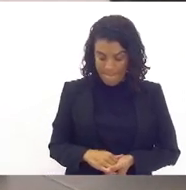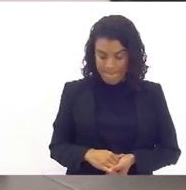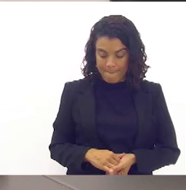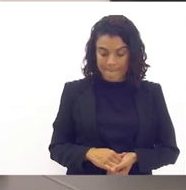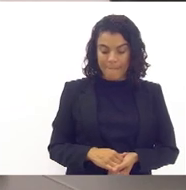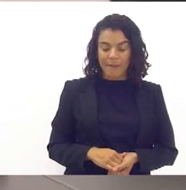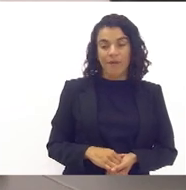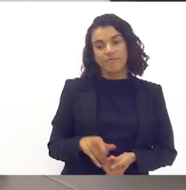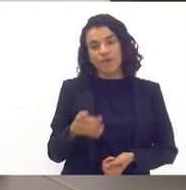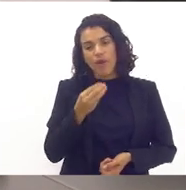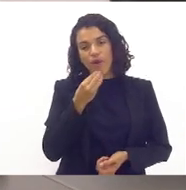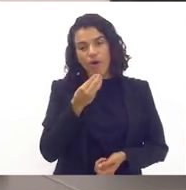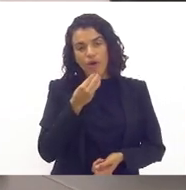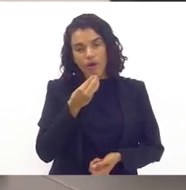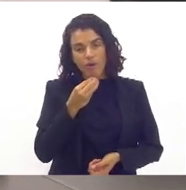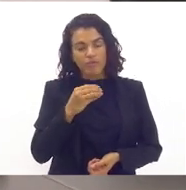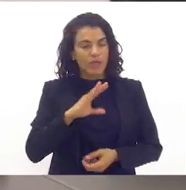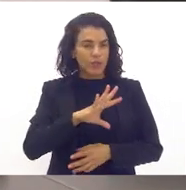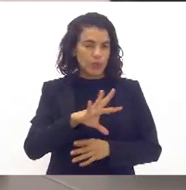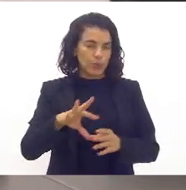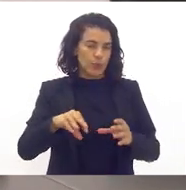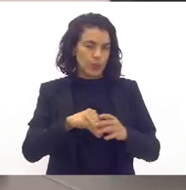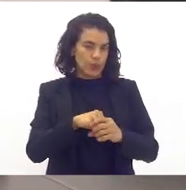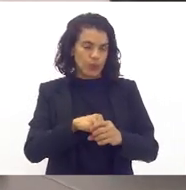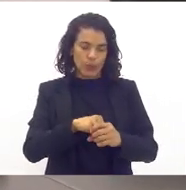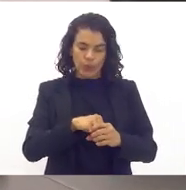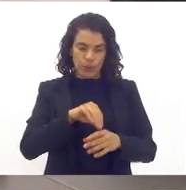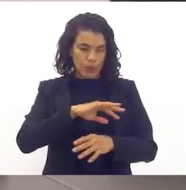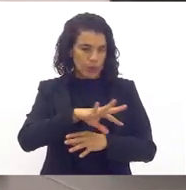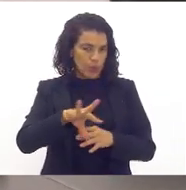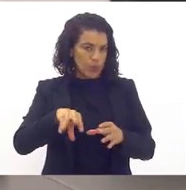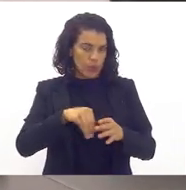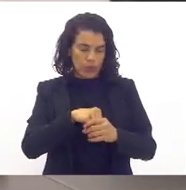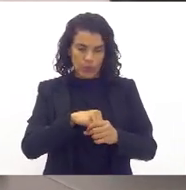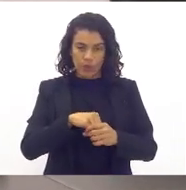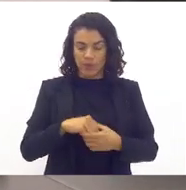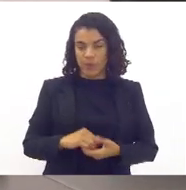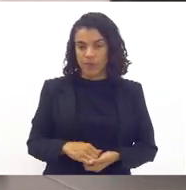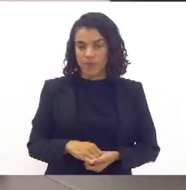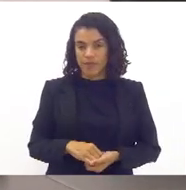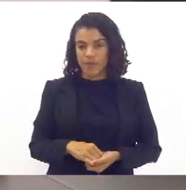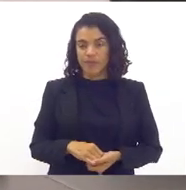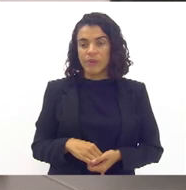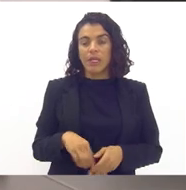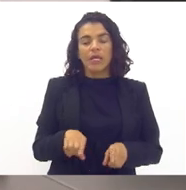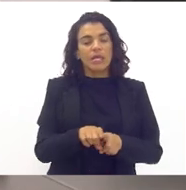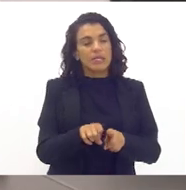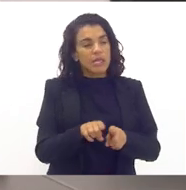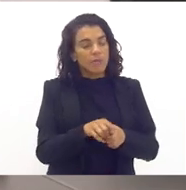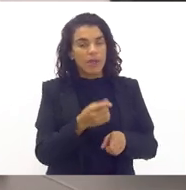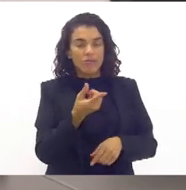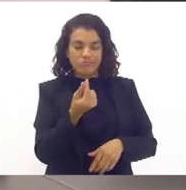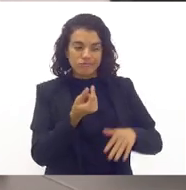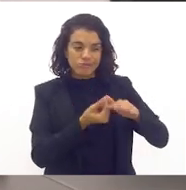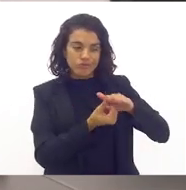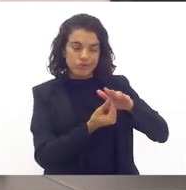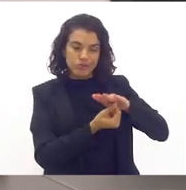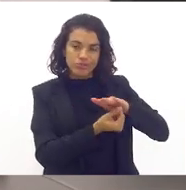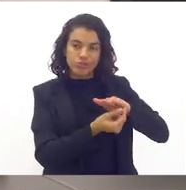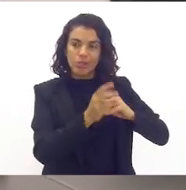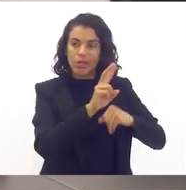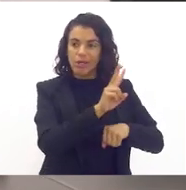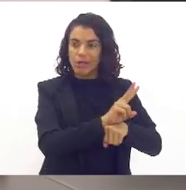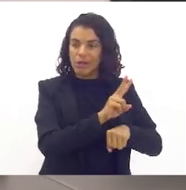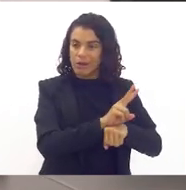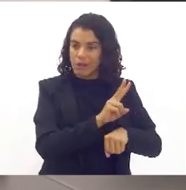Aqui, obviamente, está incluído todos os fundos, tudo aqui, né? Tudo, E o caixa do dia a dia? Pois é, eu